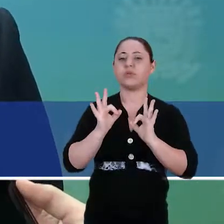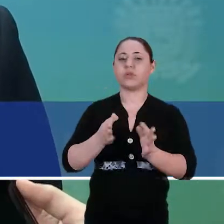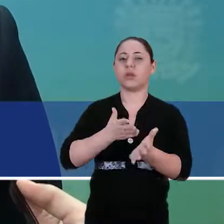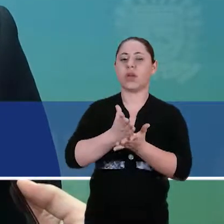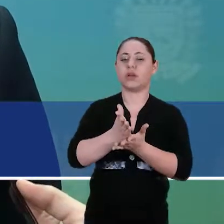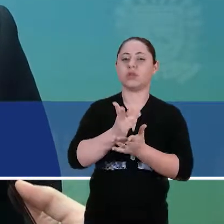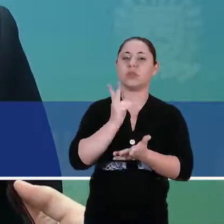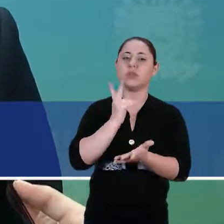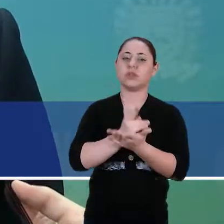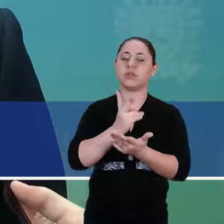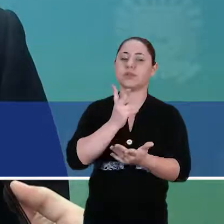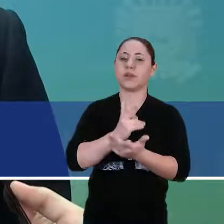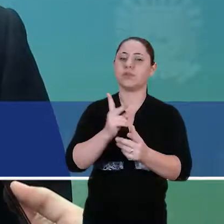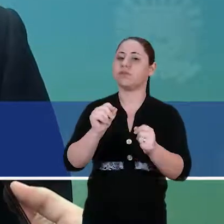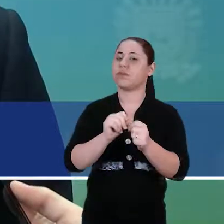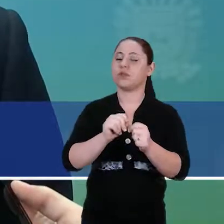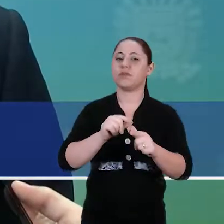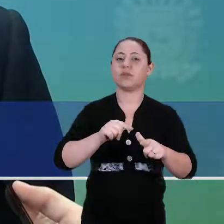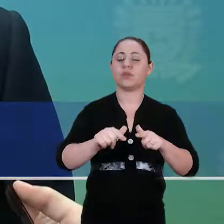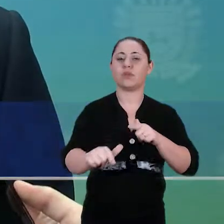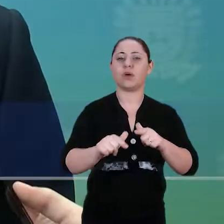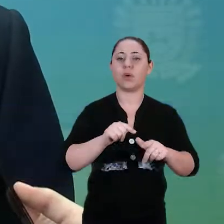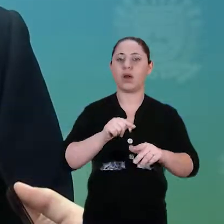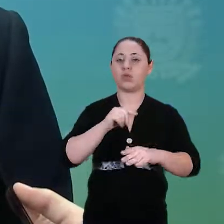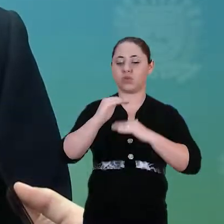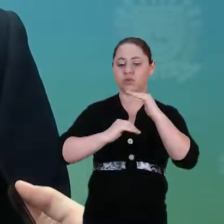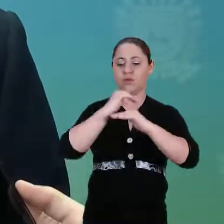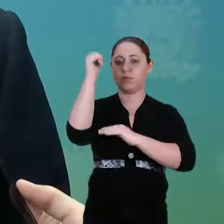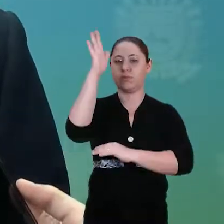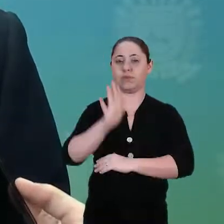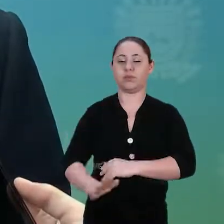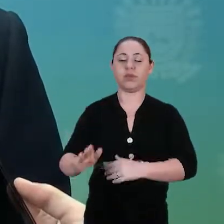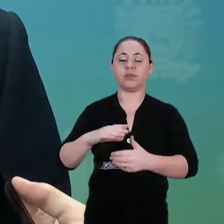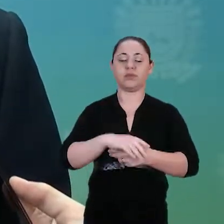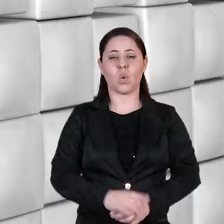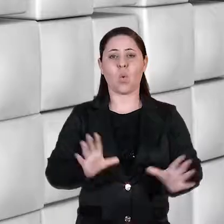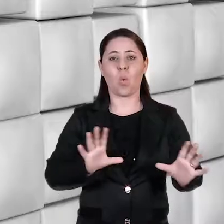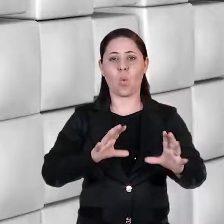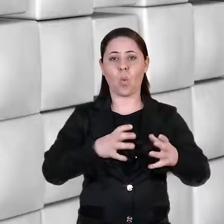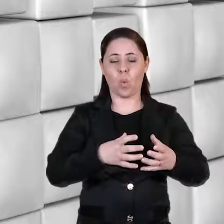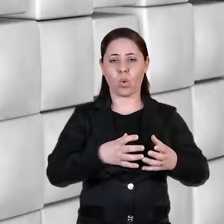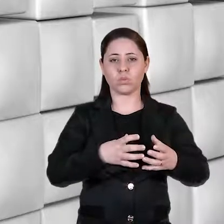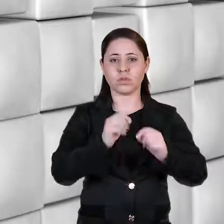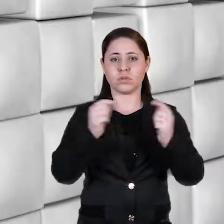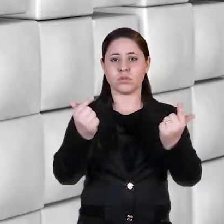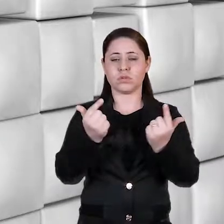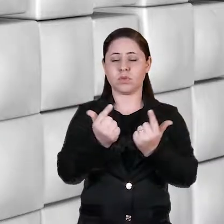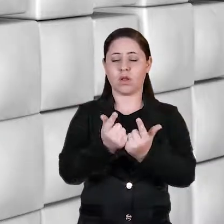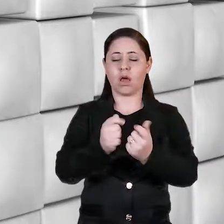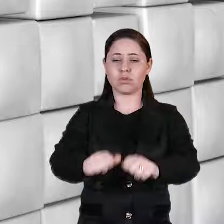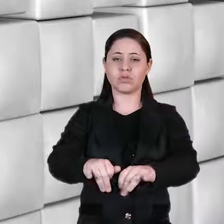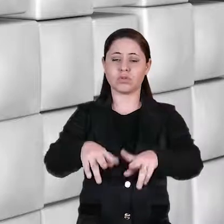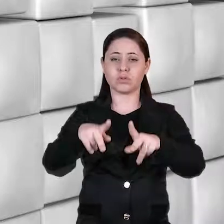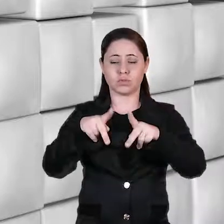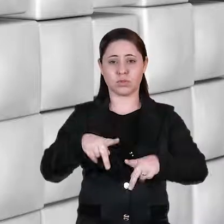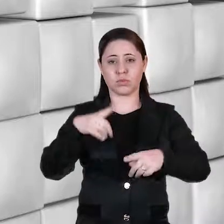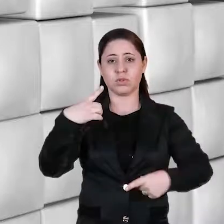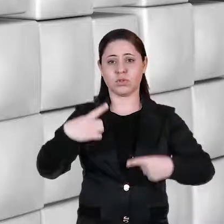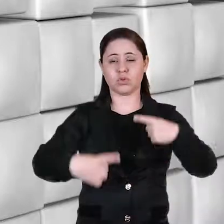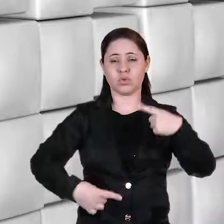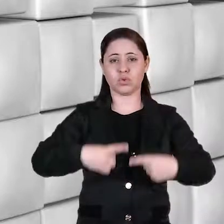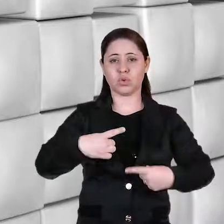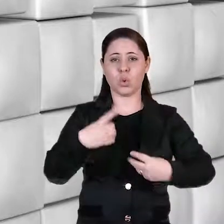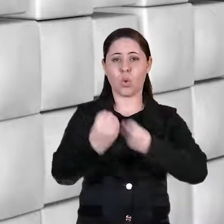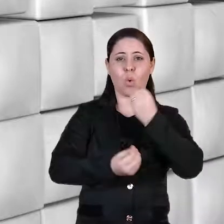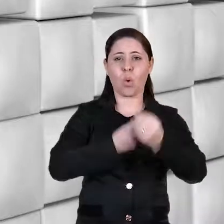constitucionais, e prestando um serviço ao desenvolvimento do país. Comissão da Assembleia promoveu audiência pública